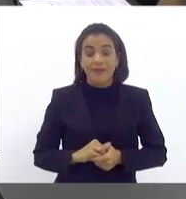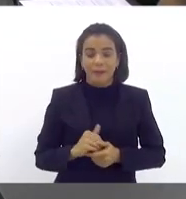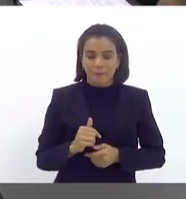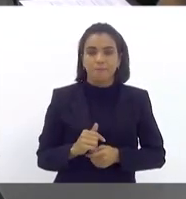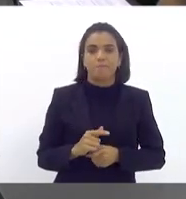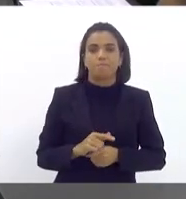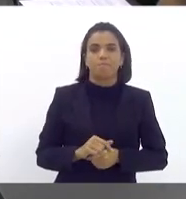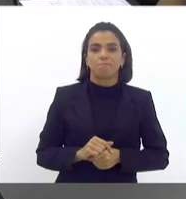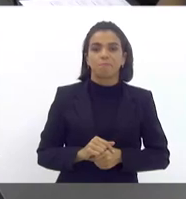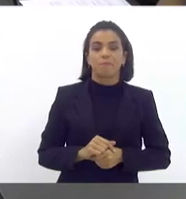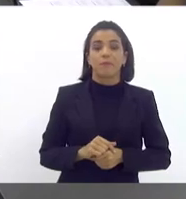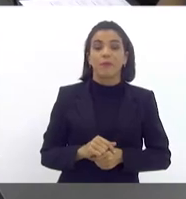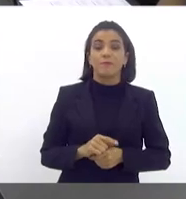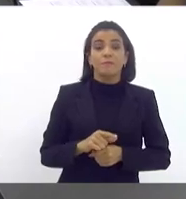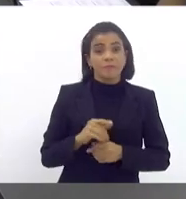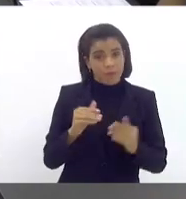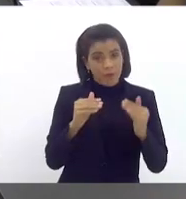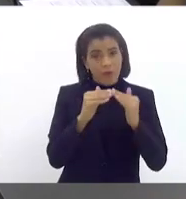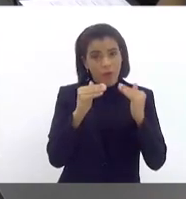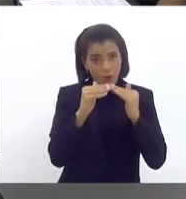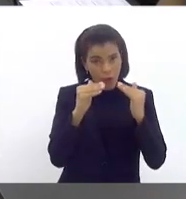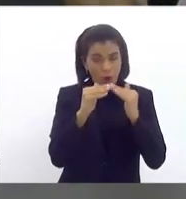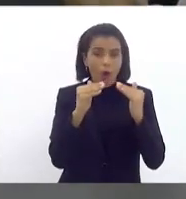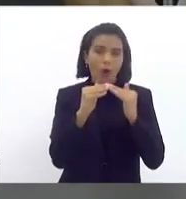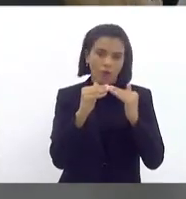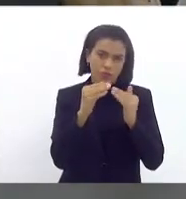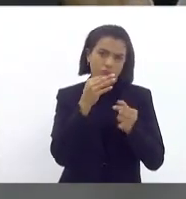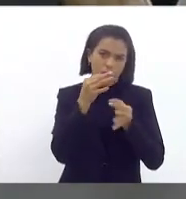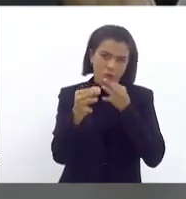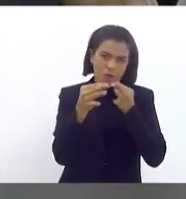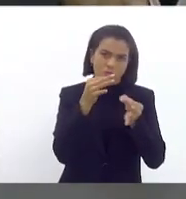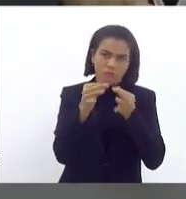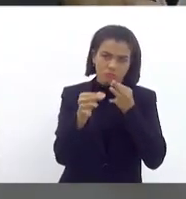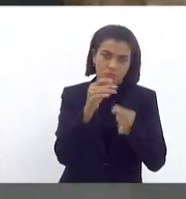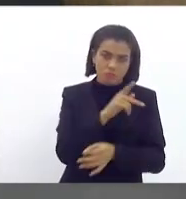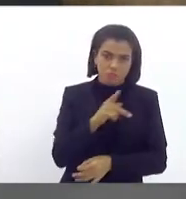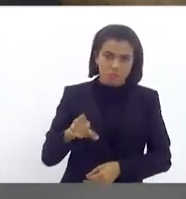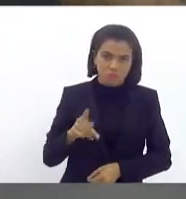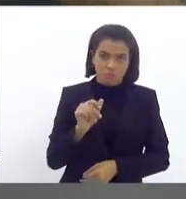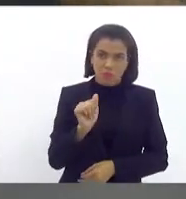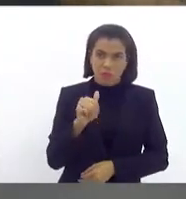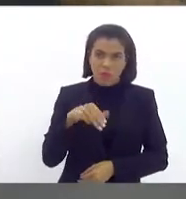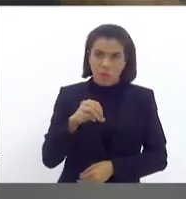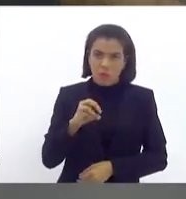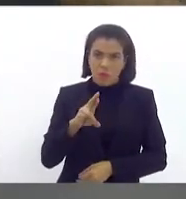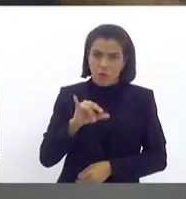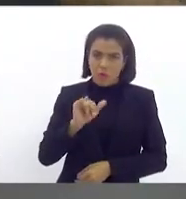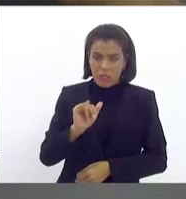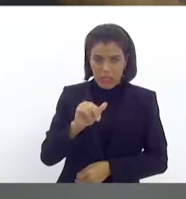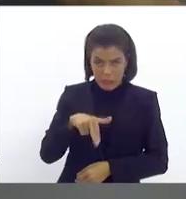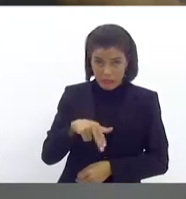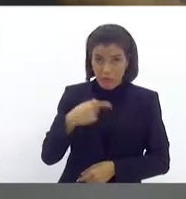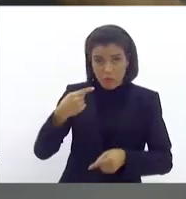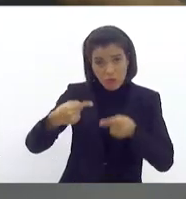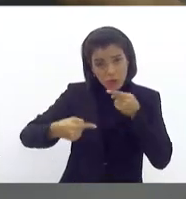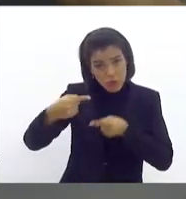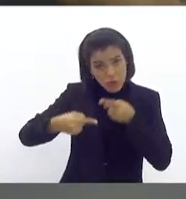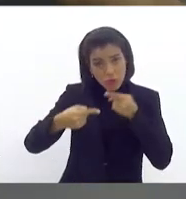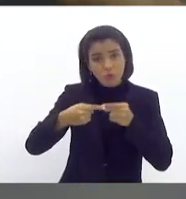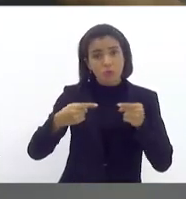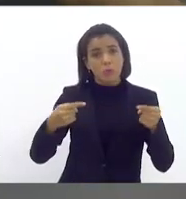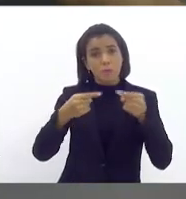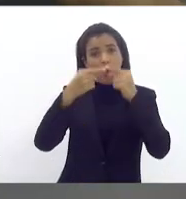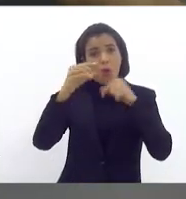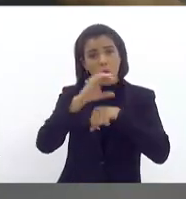eixo, concordo com a observação do presidente Amorim. Vamos discutir a constitucionalidade e mandar para as